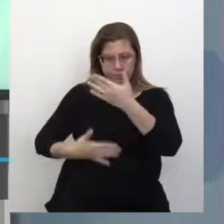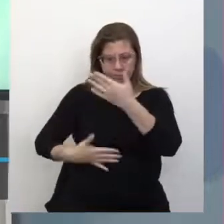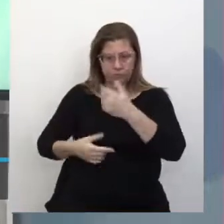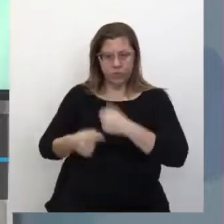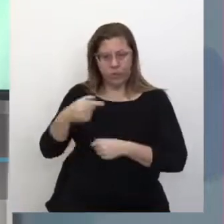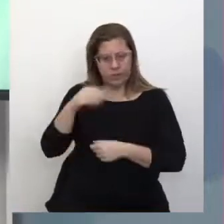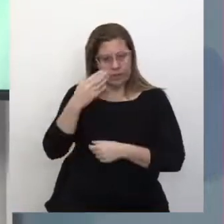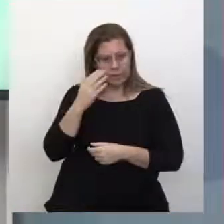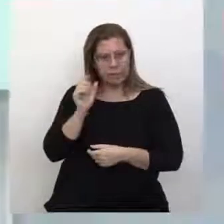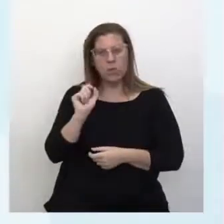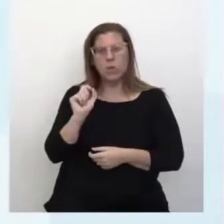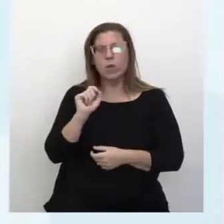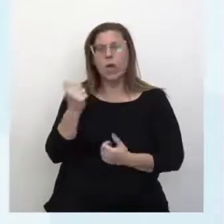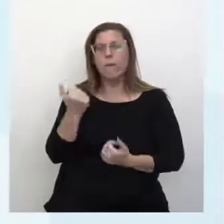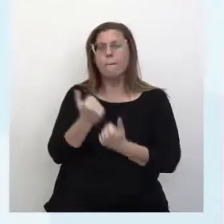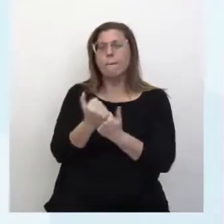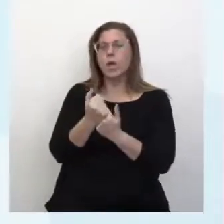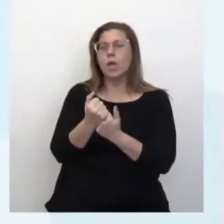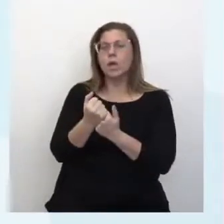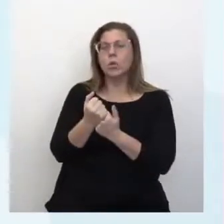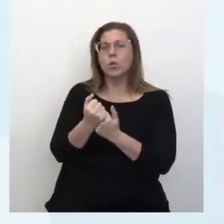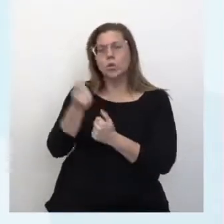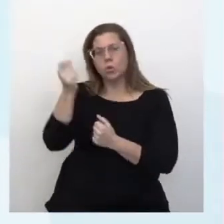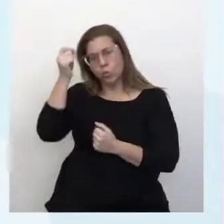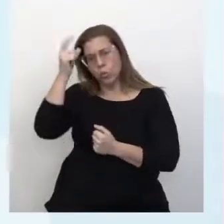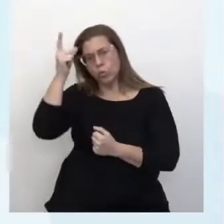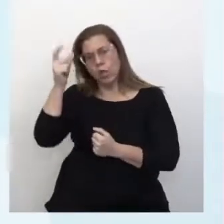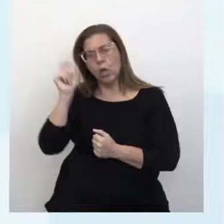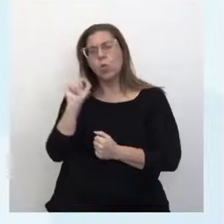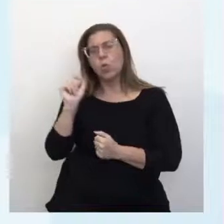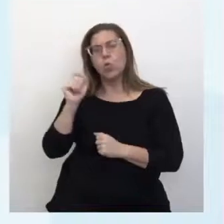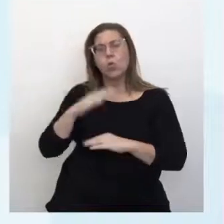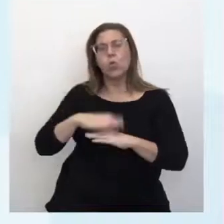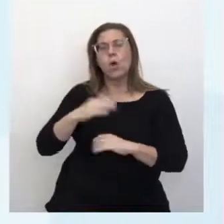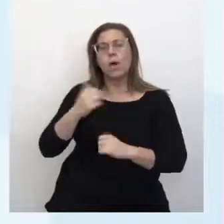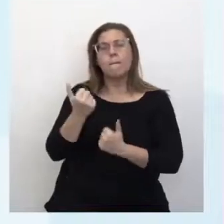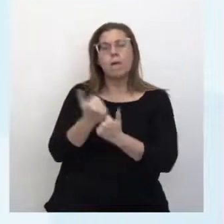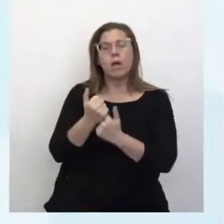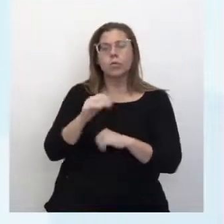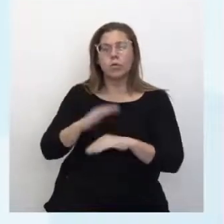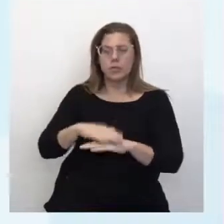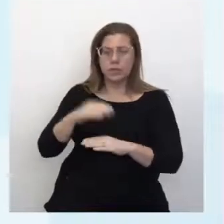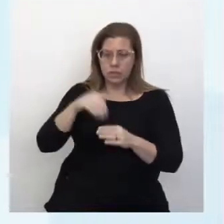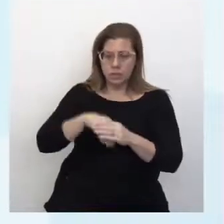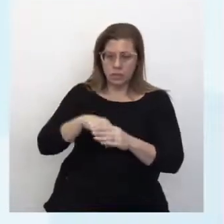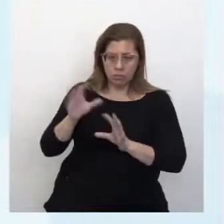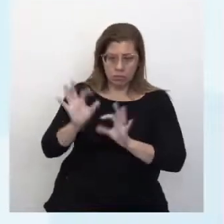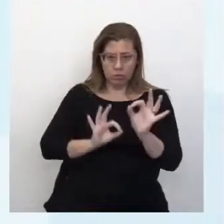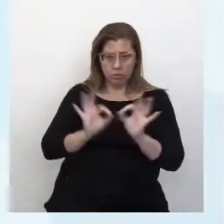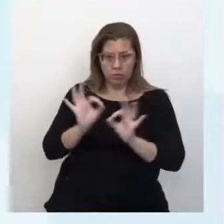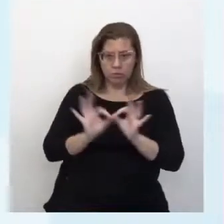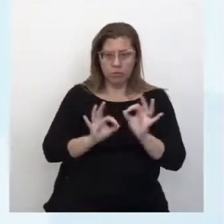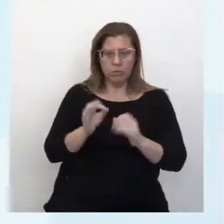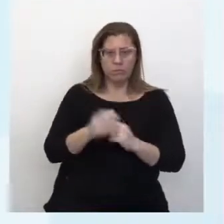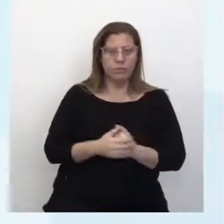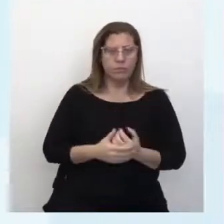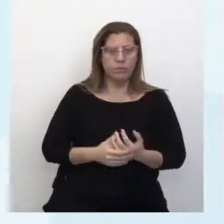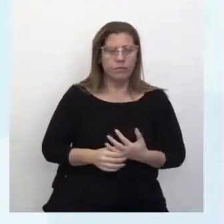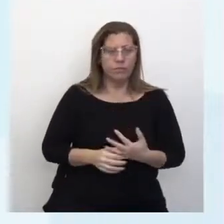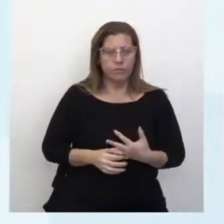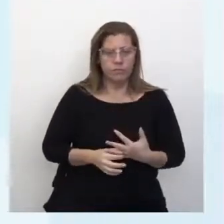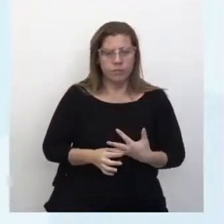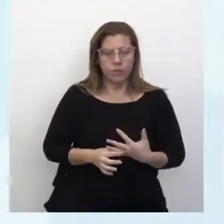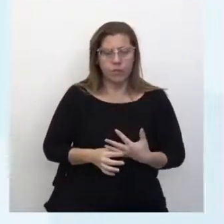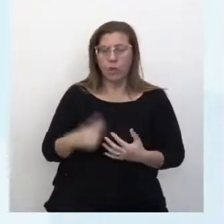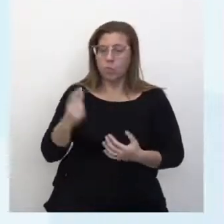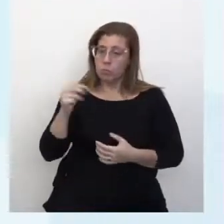Vocês sabem o que é apoiador cultural? E qual a função do apoiador cultural dentro da organização de um espaço expositivo? Em um